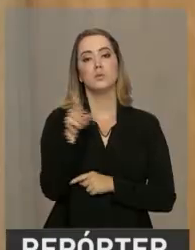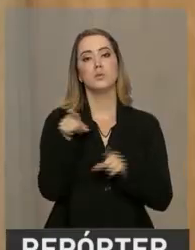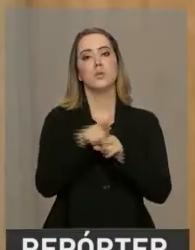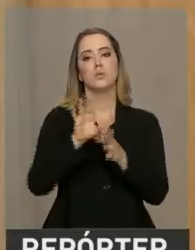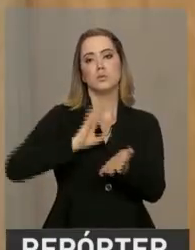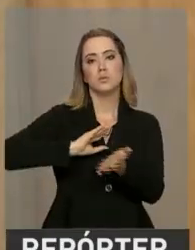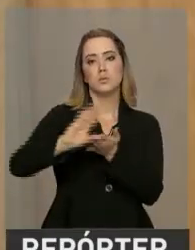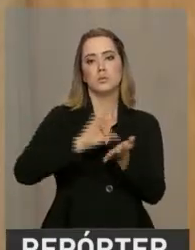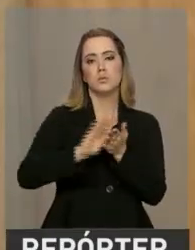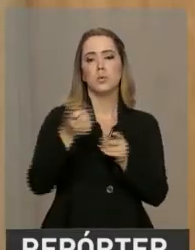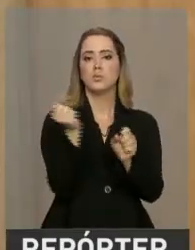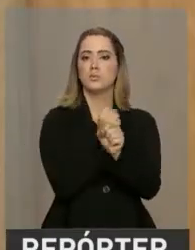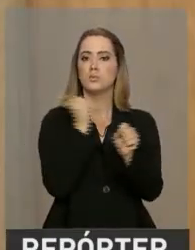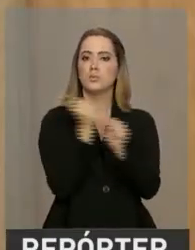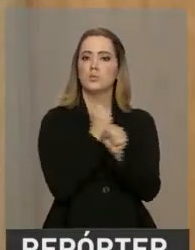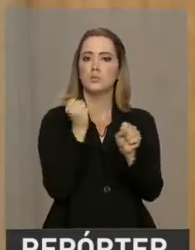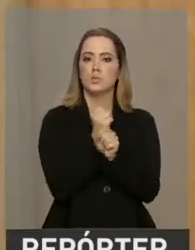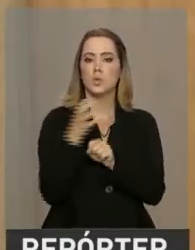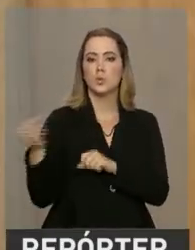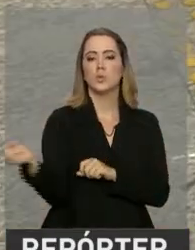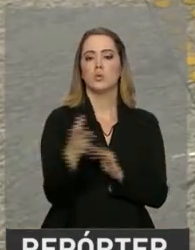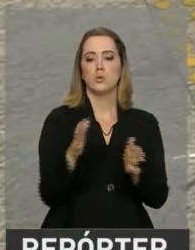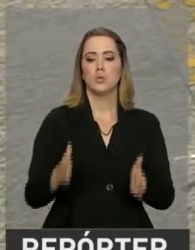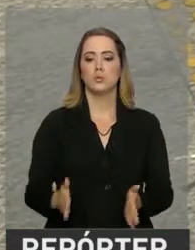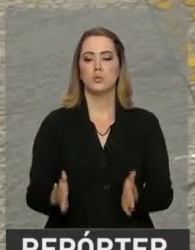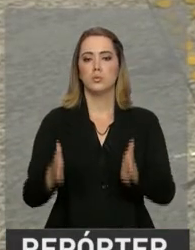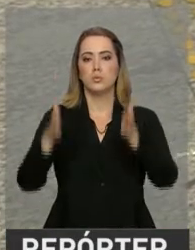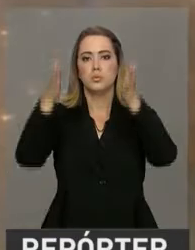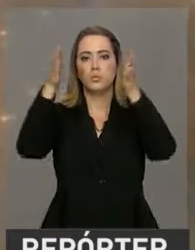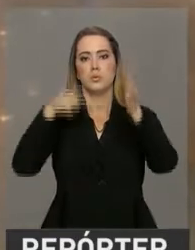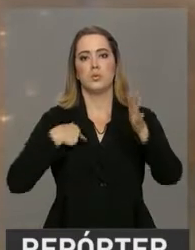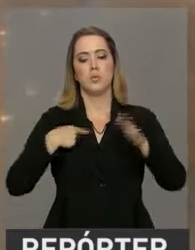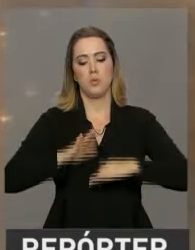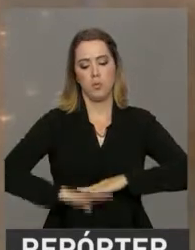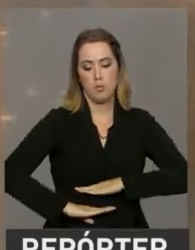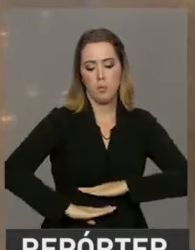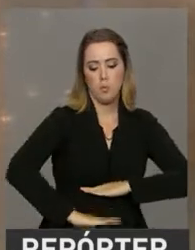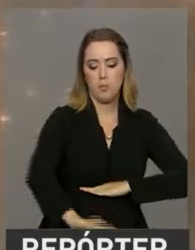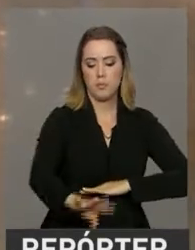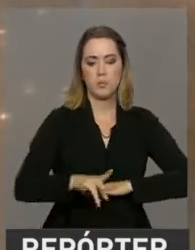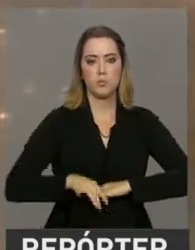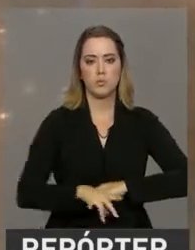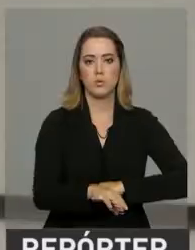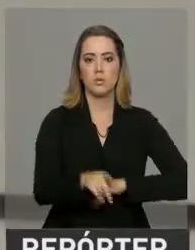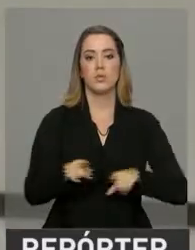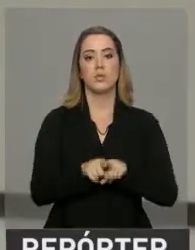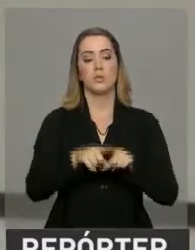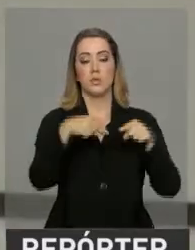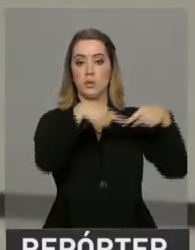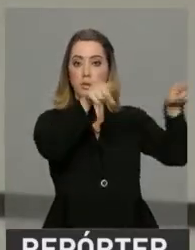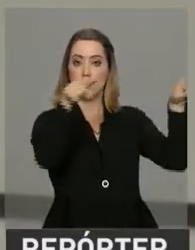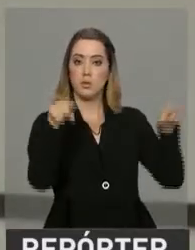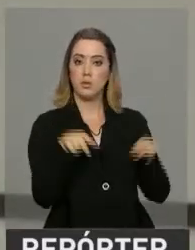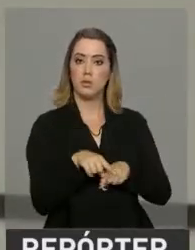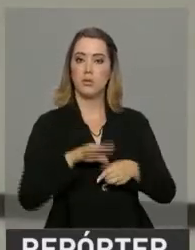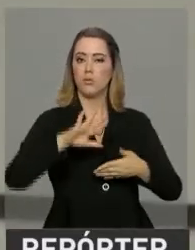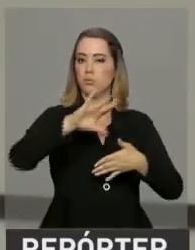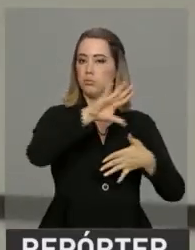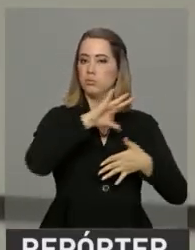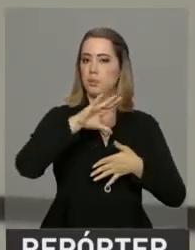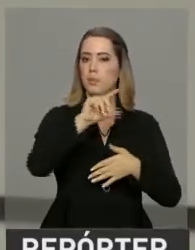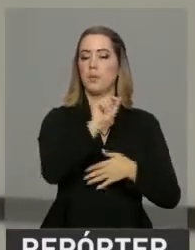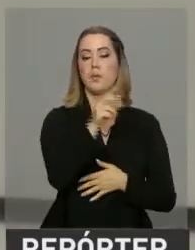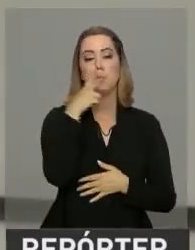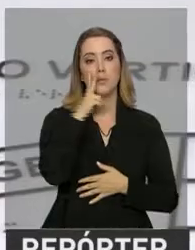anos foram construídos novos elevadores piso tátil e tótens com mapa de localização adaptados para quem